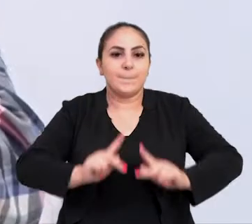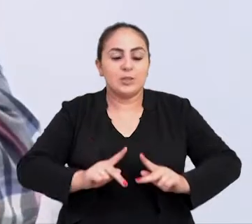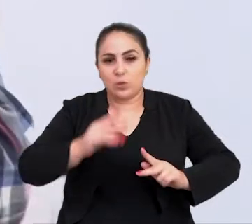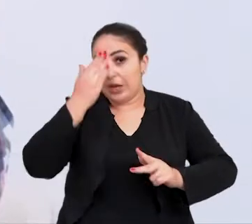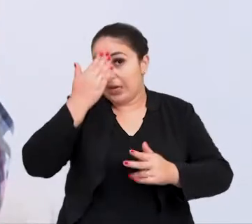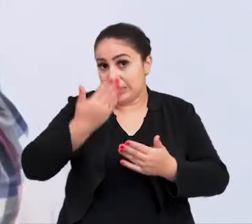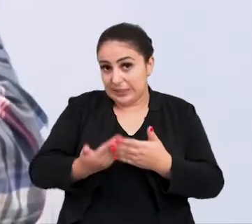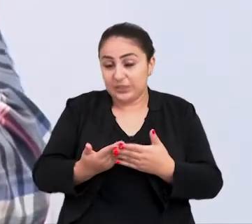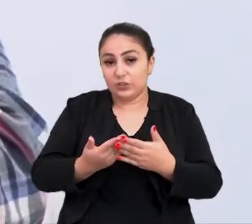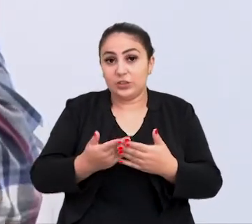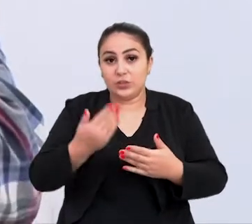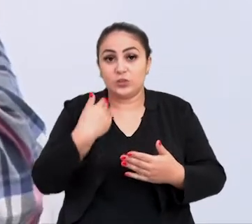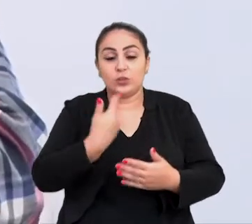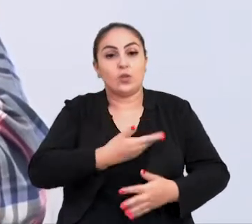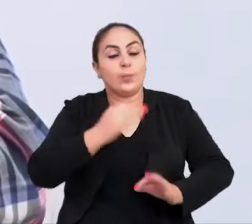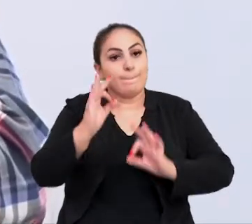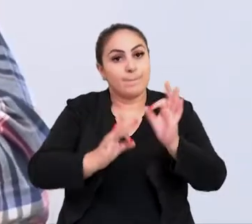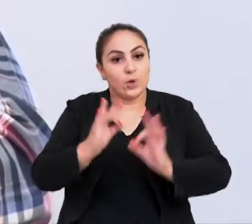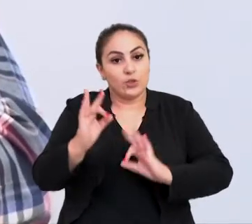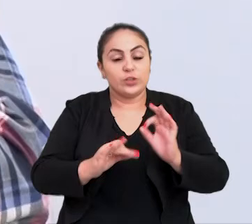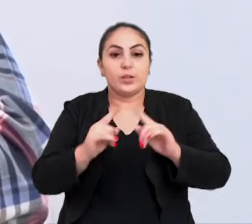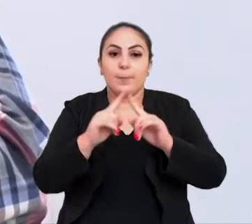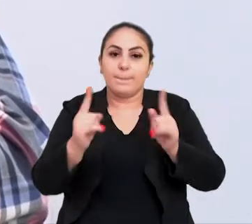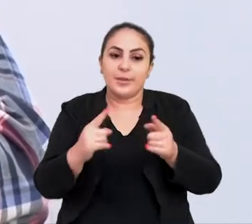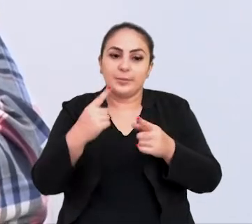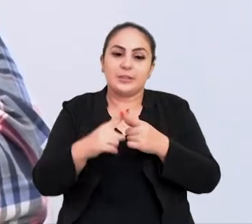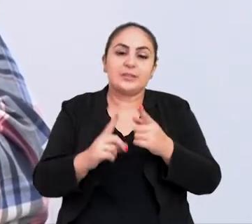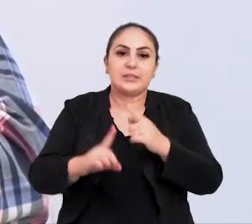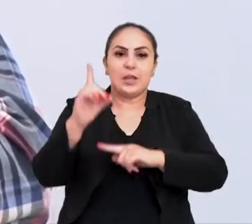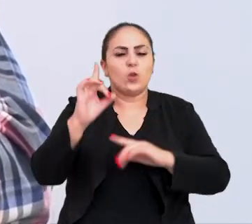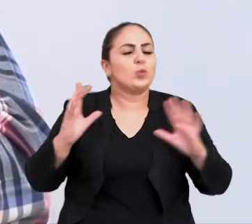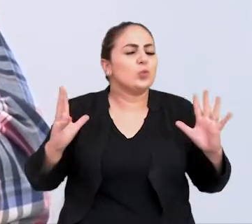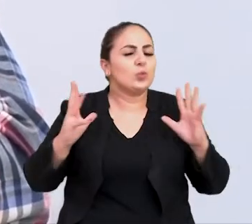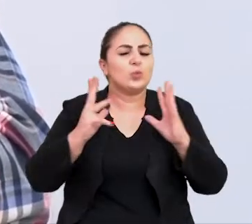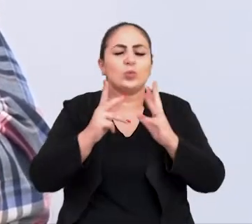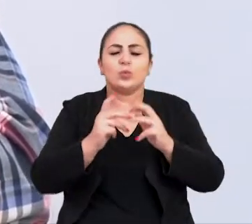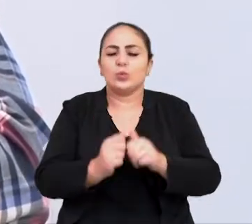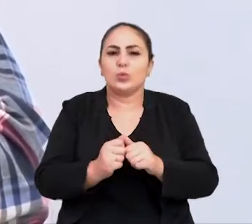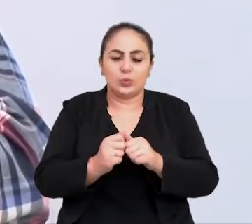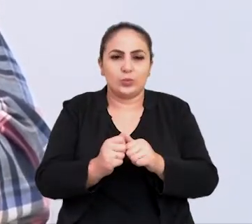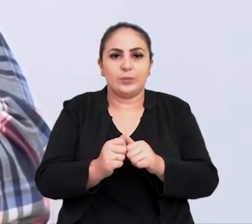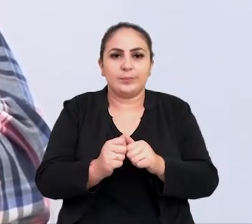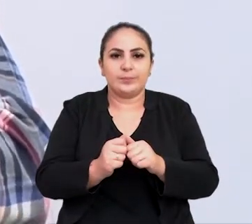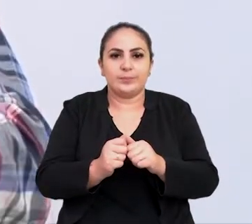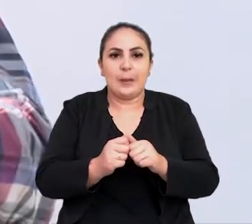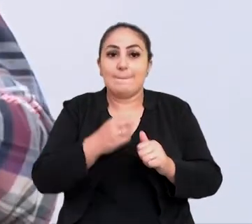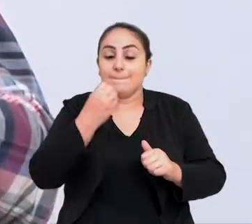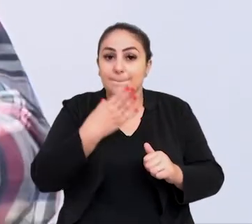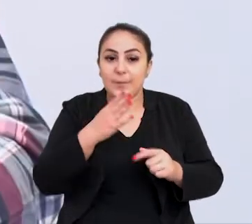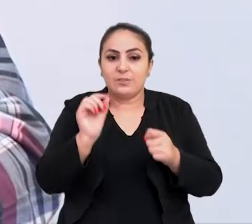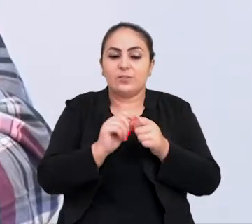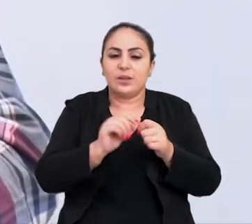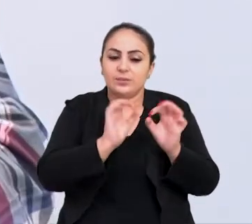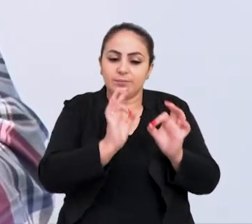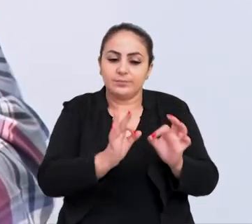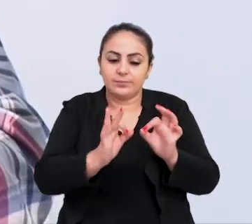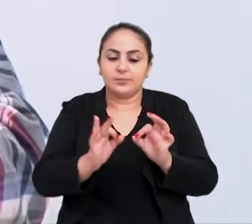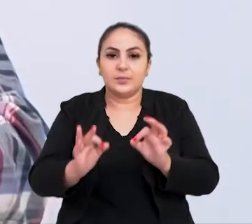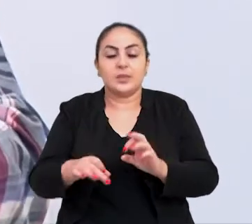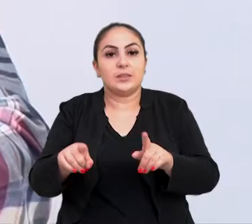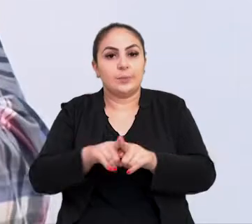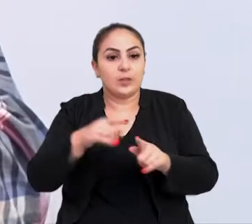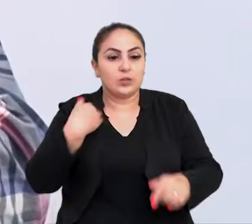aquelas pessoas que acreditam no nosso projeto, mas graças a Deus foi tudo bem